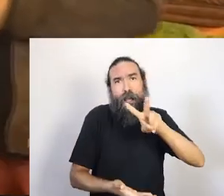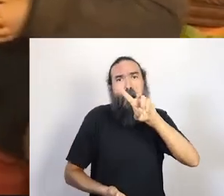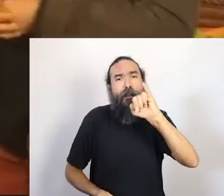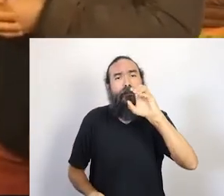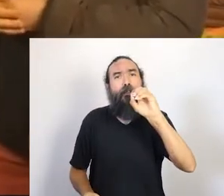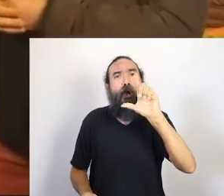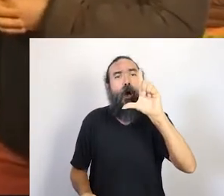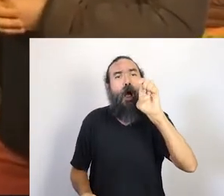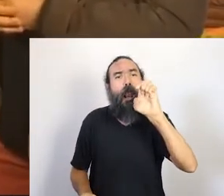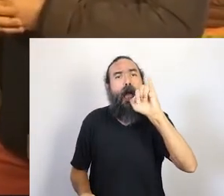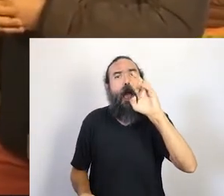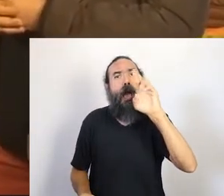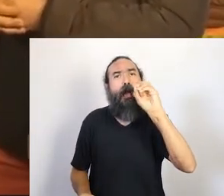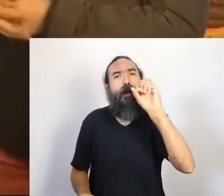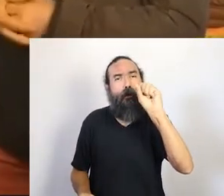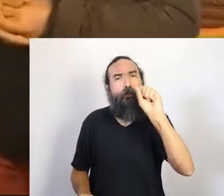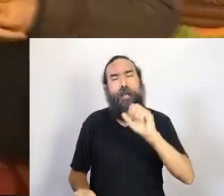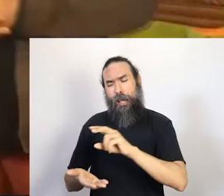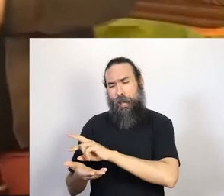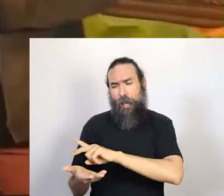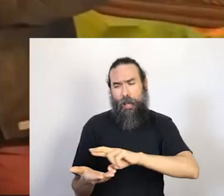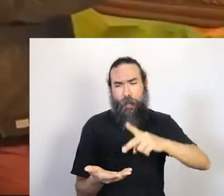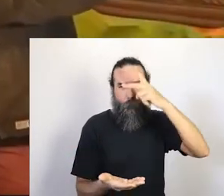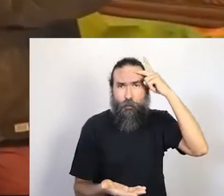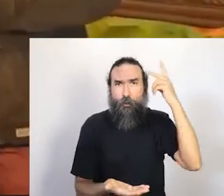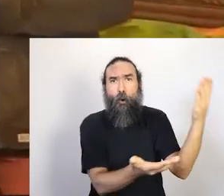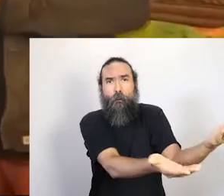Freire. Só artista bom, hein? Só artista bom. Nádia de Campos.